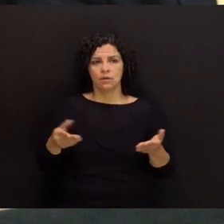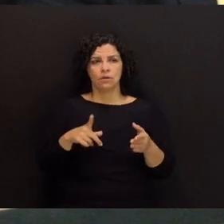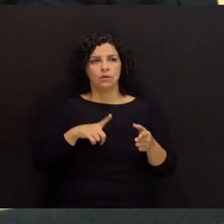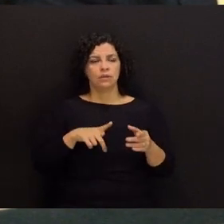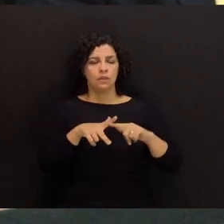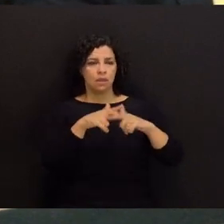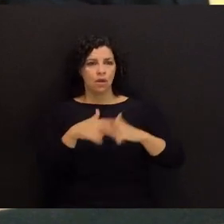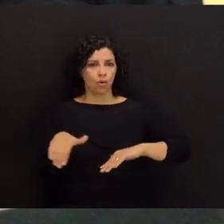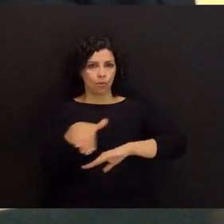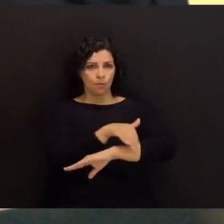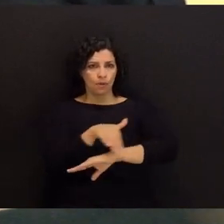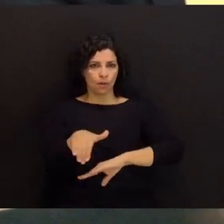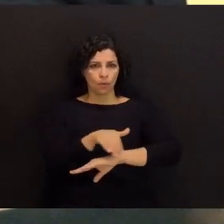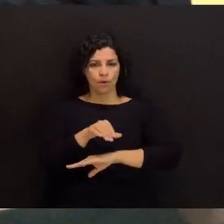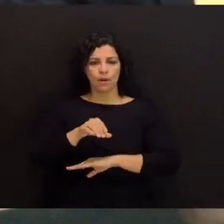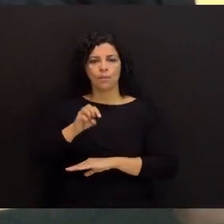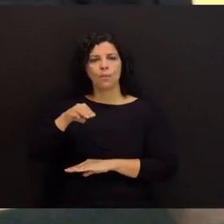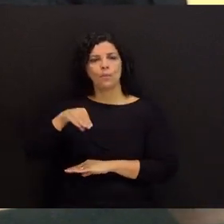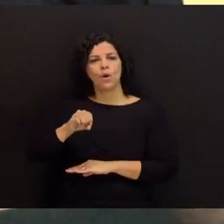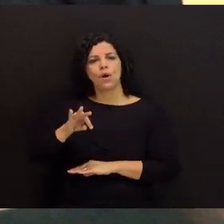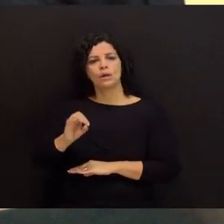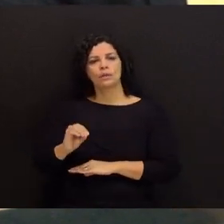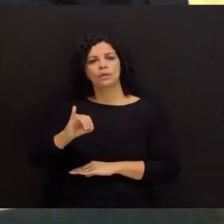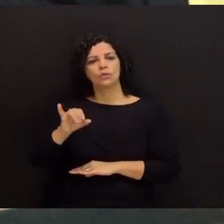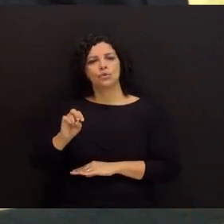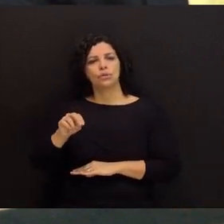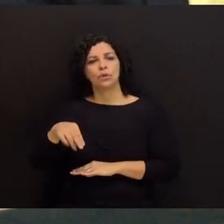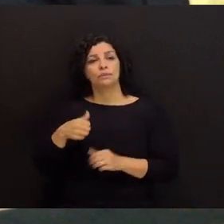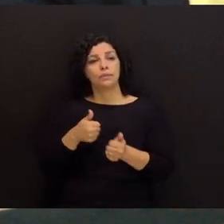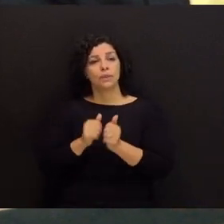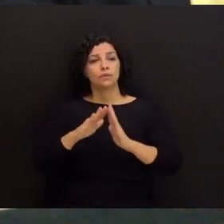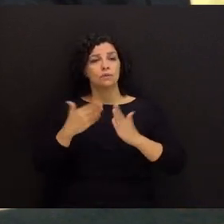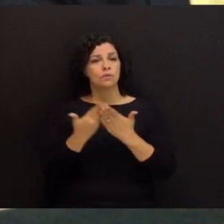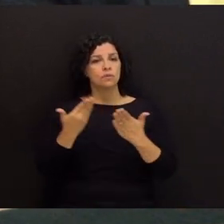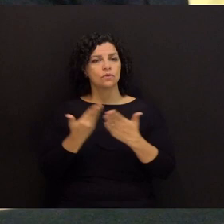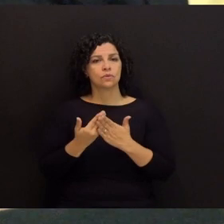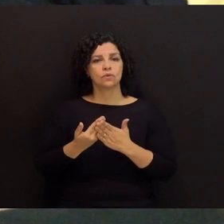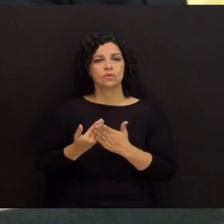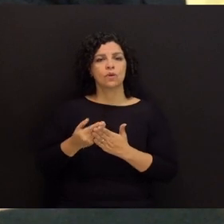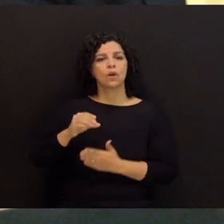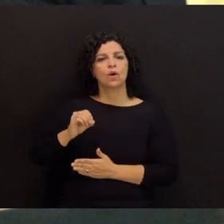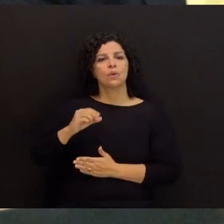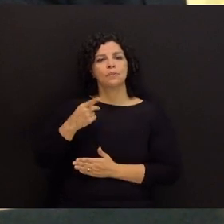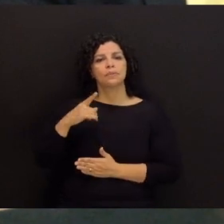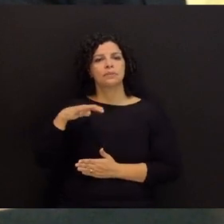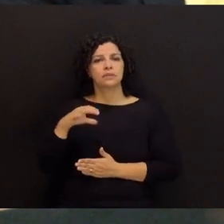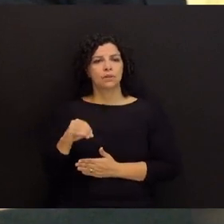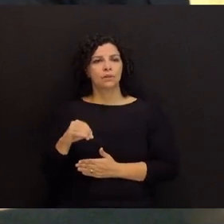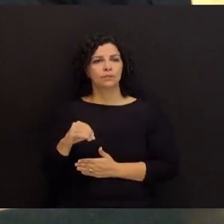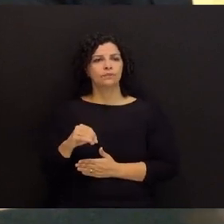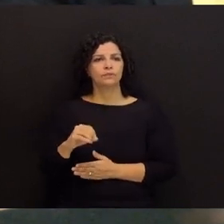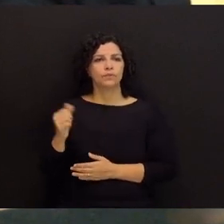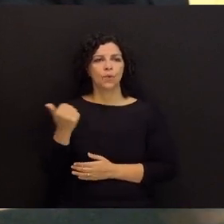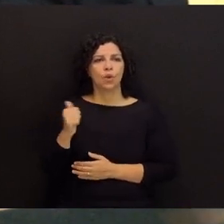manutenção envia a Rua Doutor Mota Júnior próximo ao colégio opção indicação